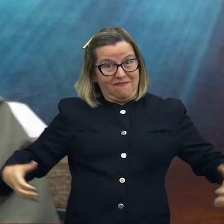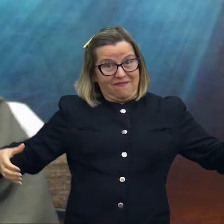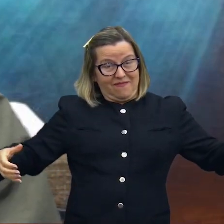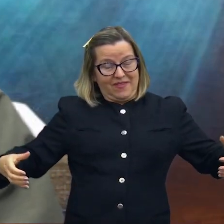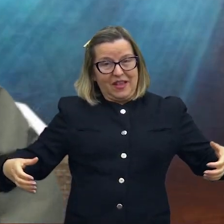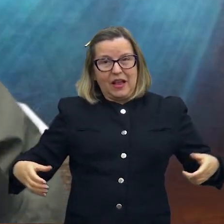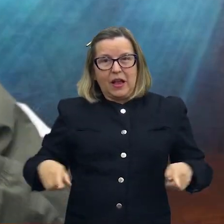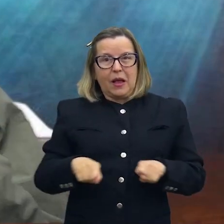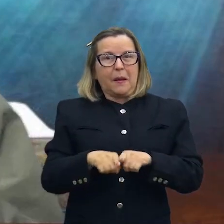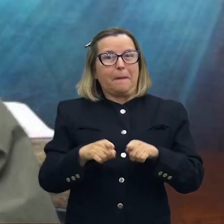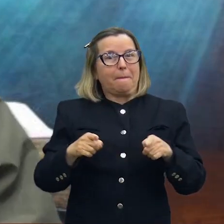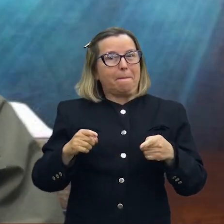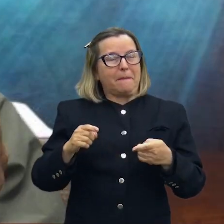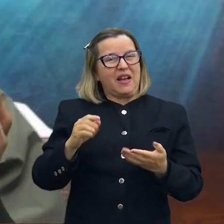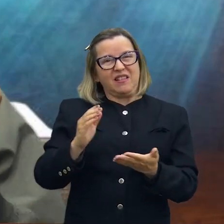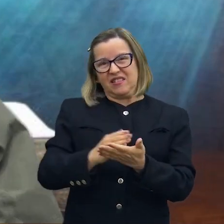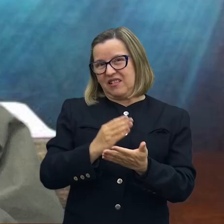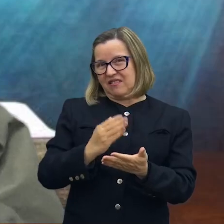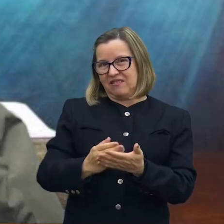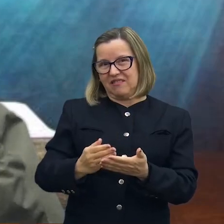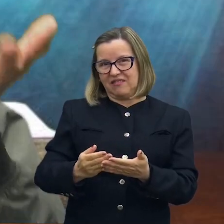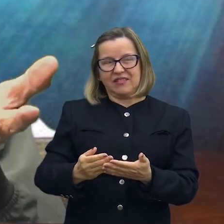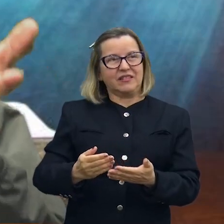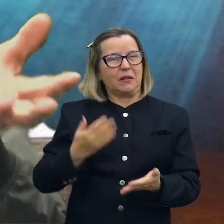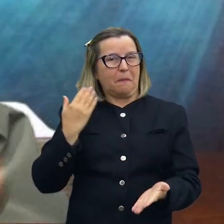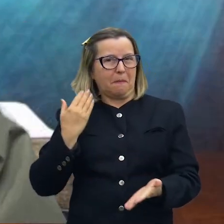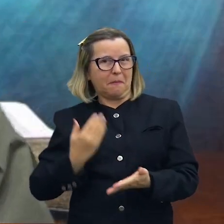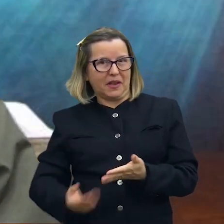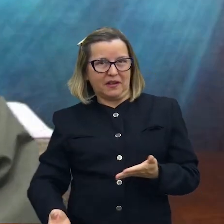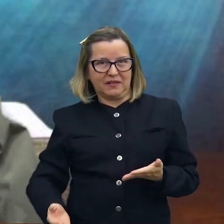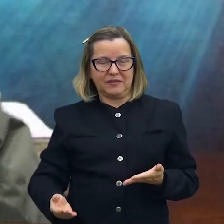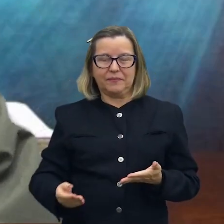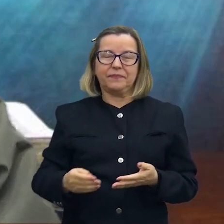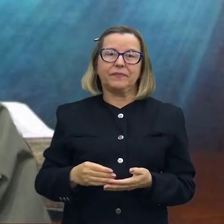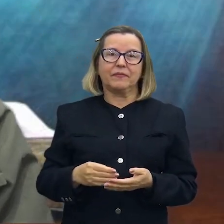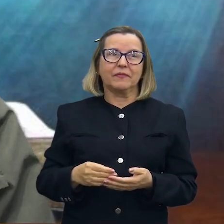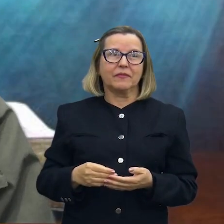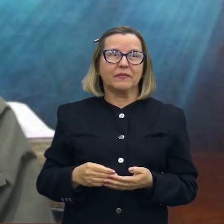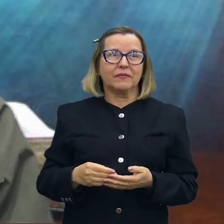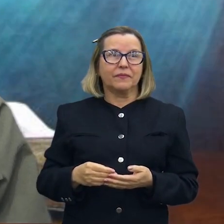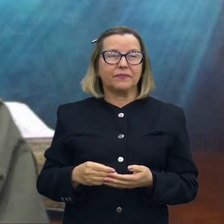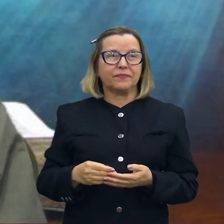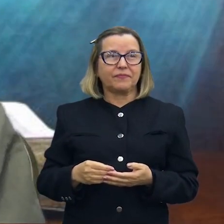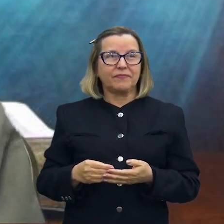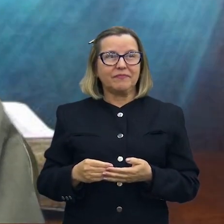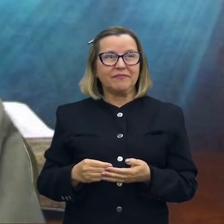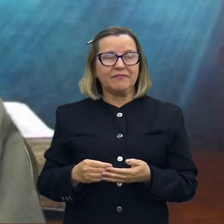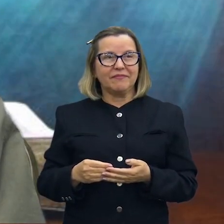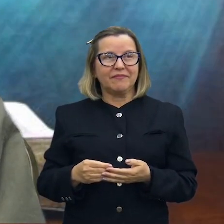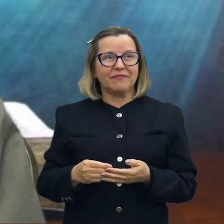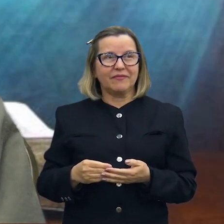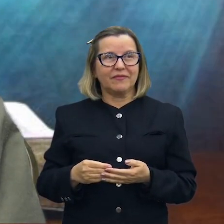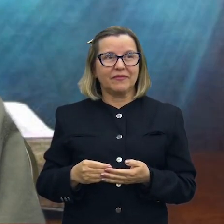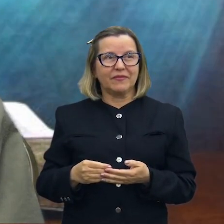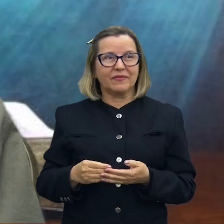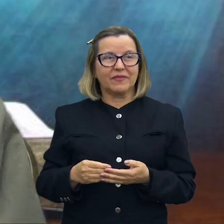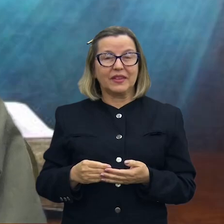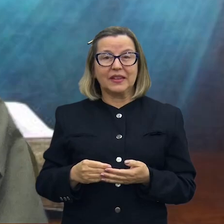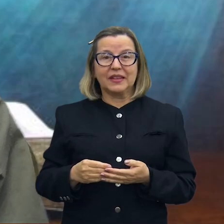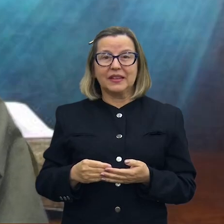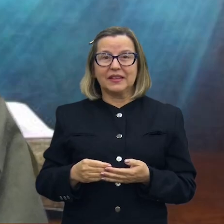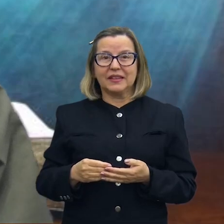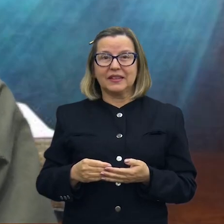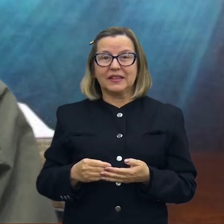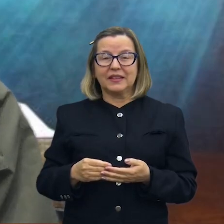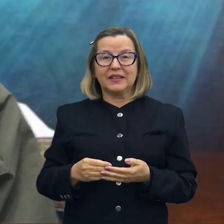coloca diante do Senhor. Mas nós oramos tanto. Quantas coisas eu já orei para o Senhor e já tinha decidido no meu coração o que eu ia fazer. E o que